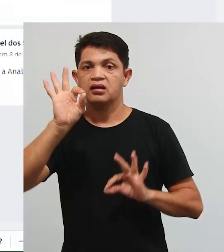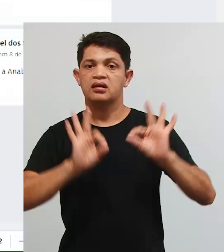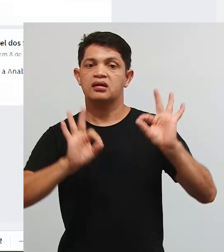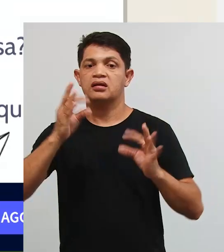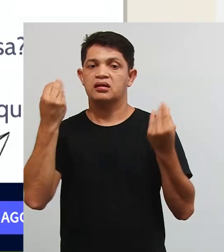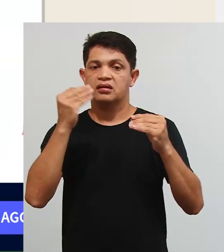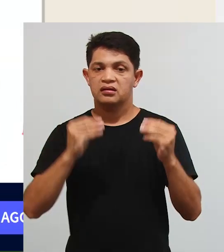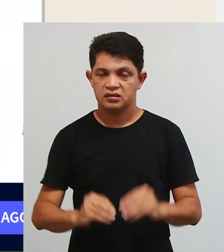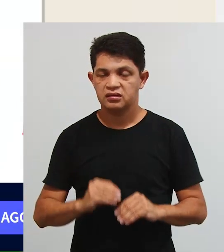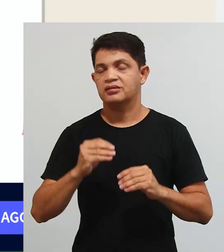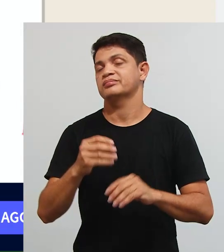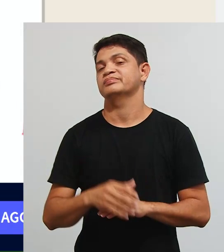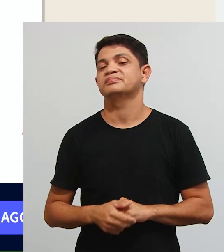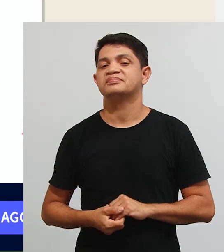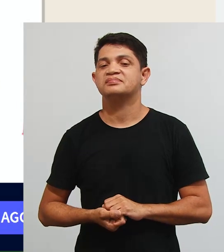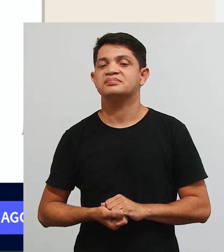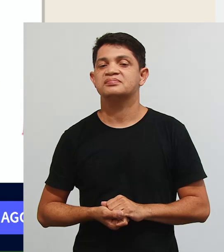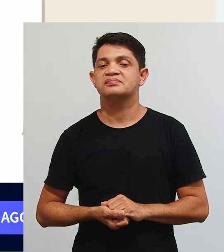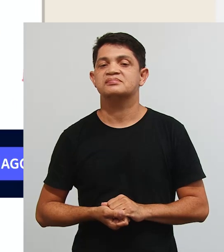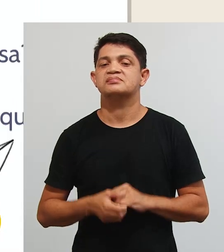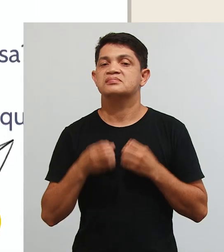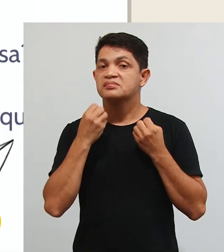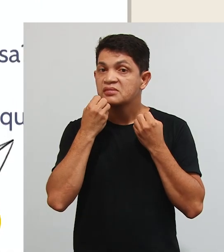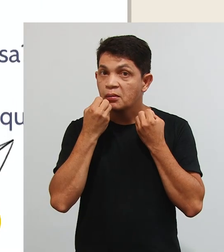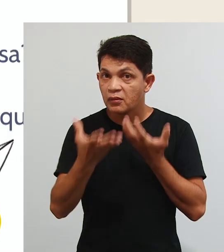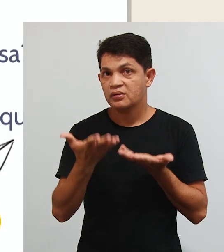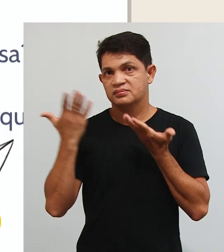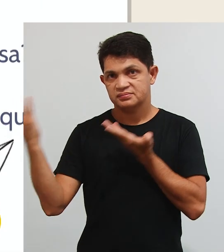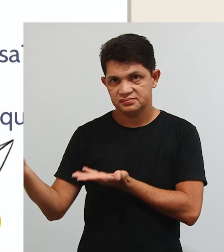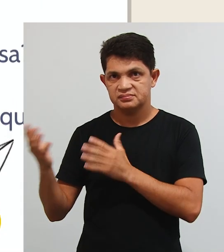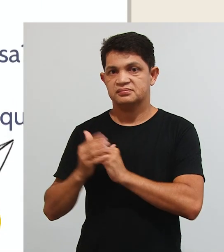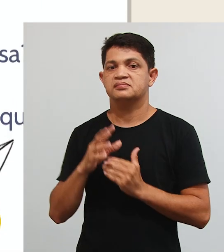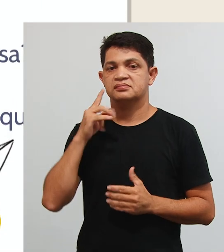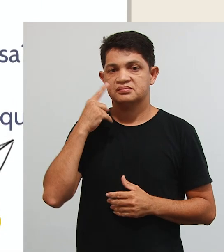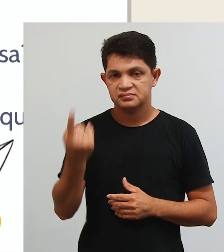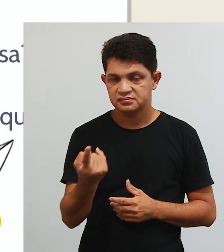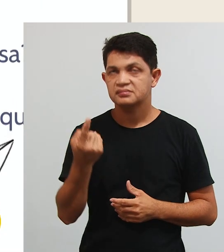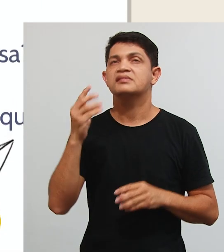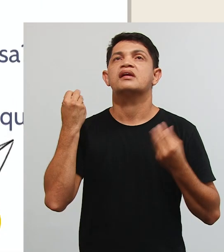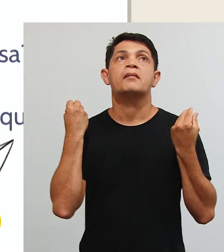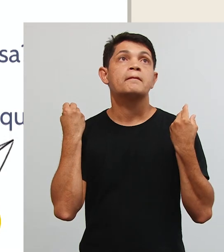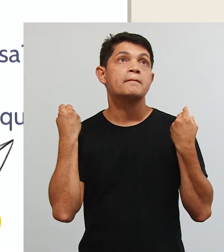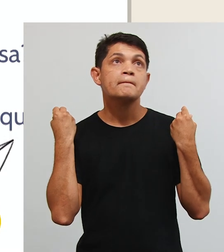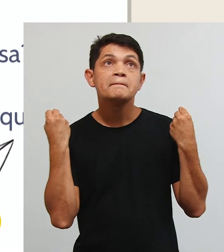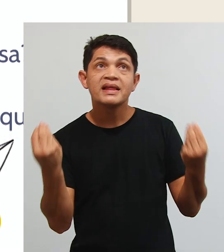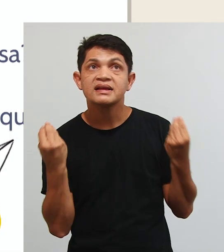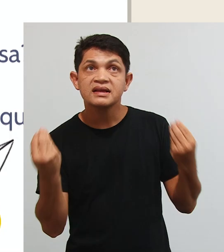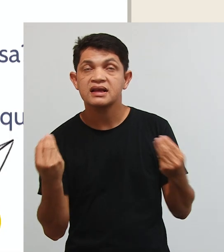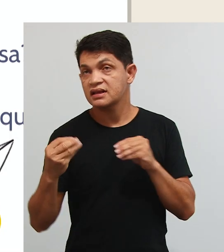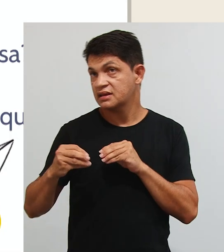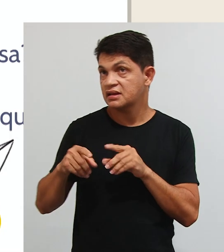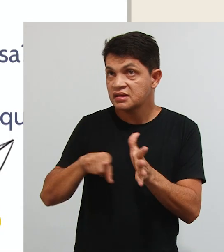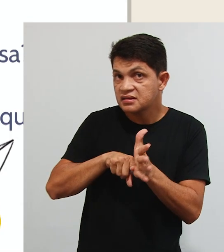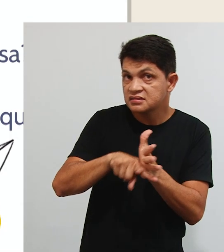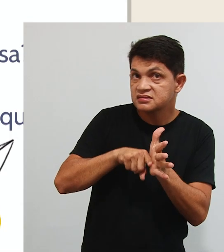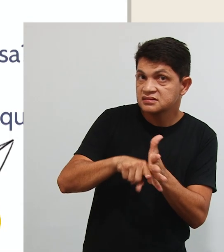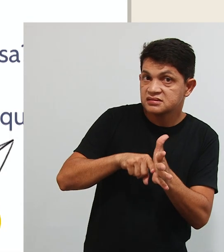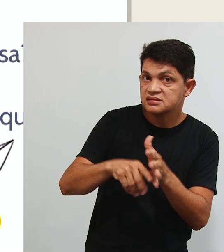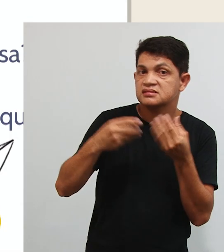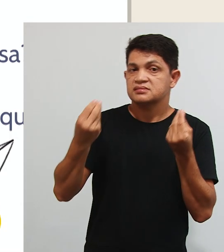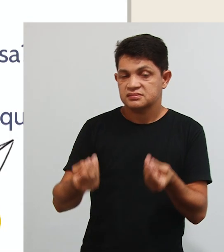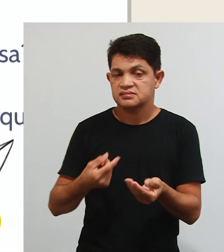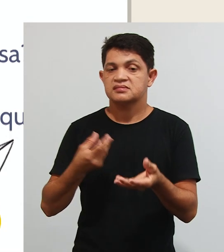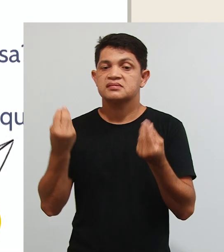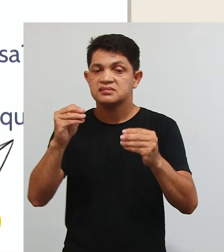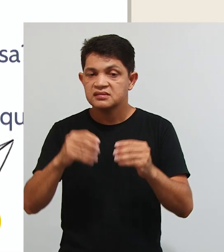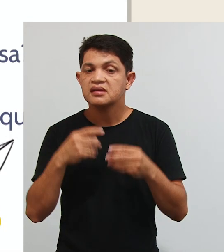para depois. Bom, e a gente então tem aí, olha, para que fazer a pesquisa? Então, você faz a